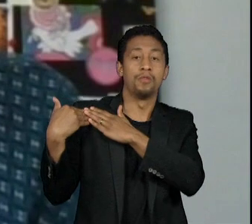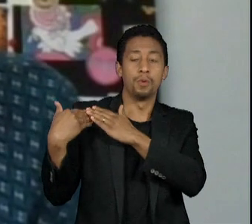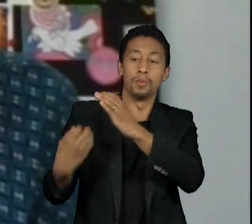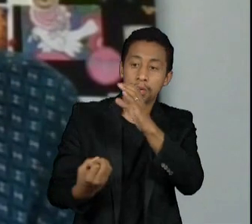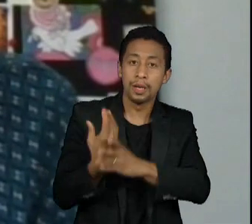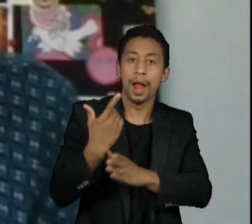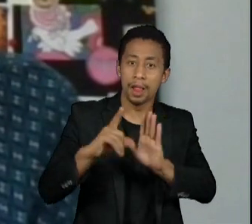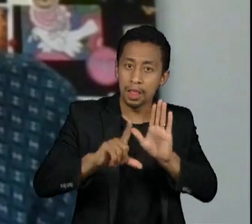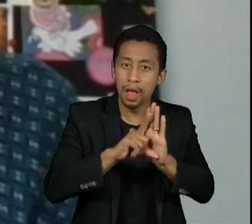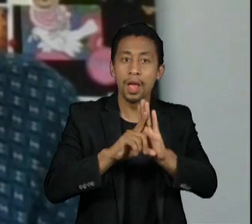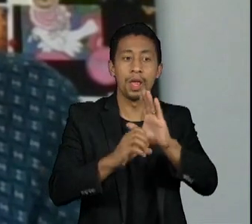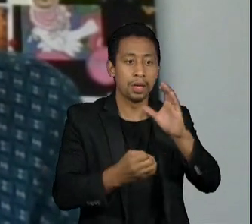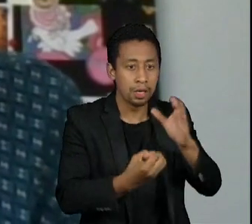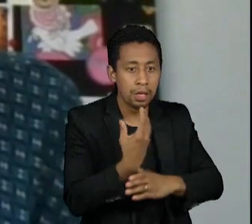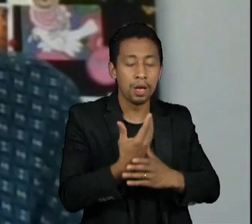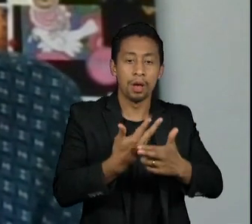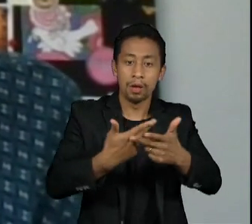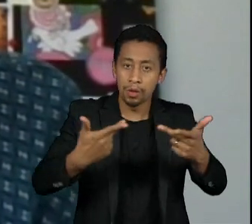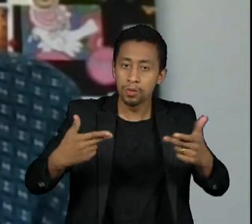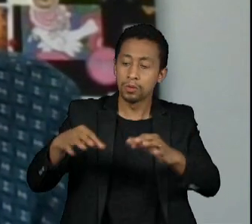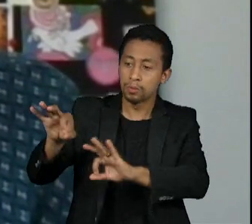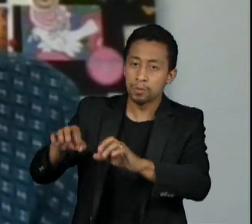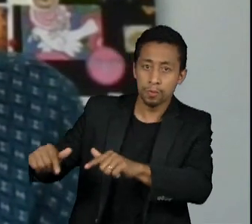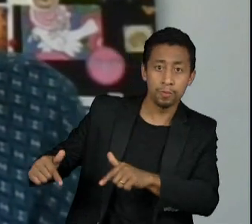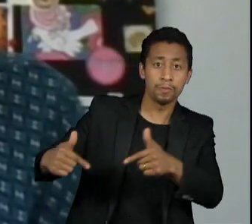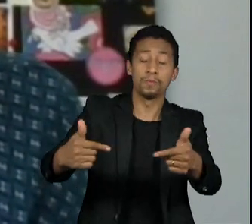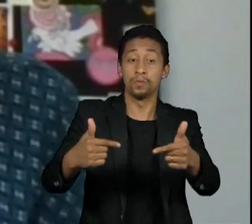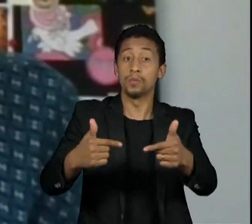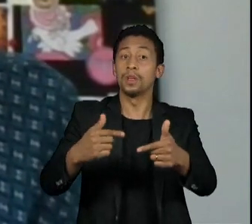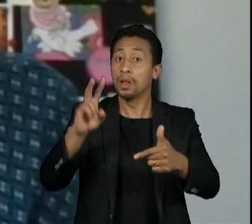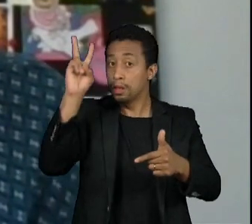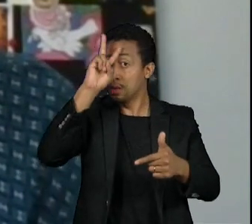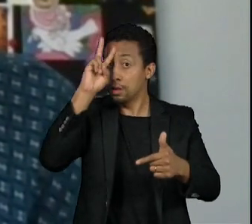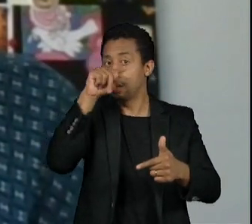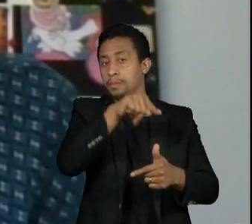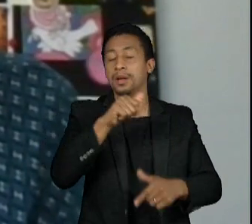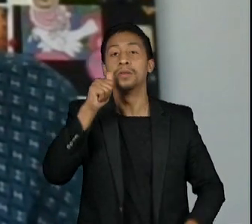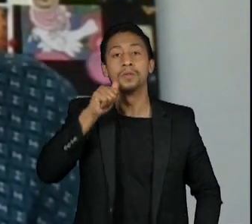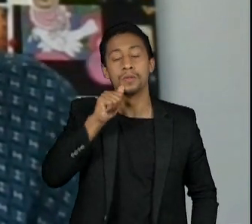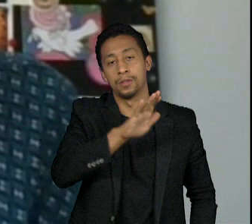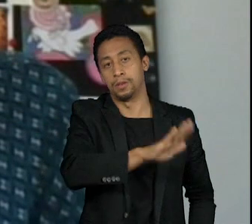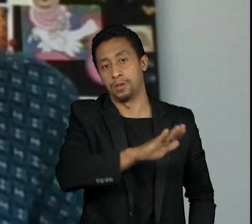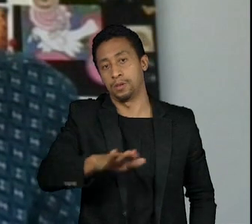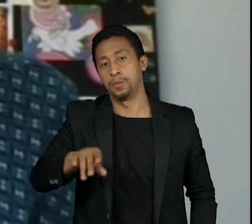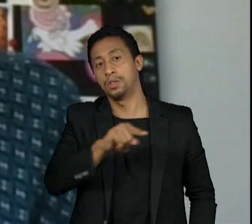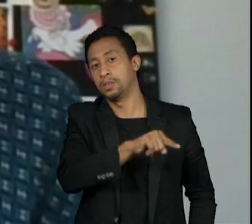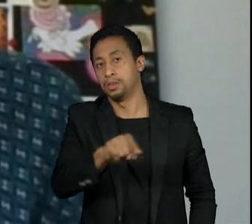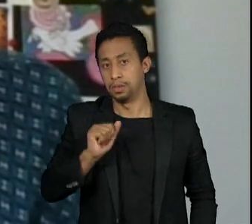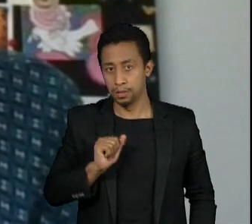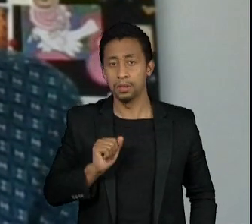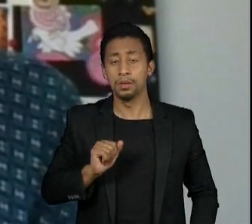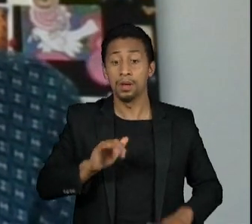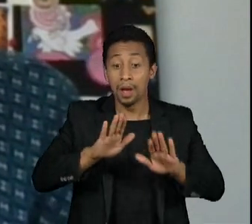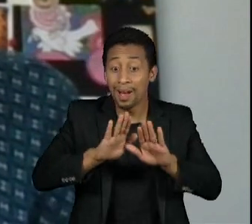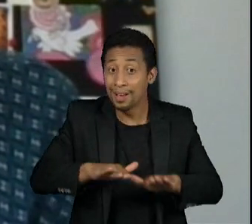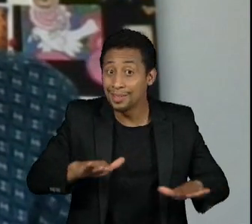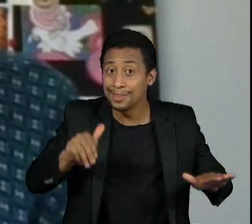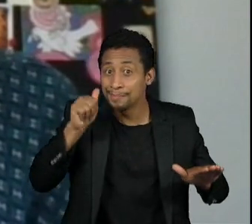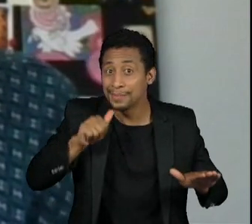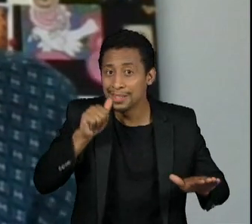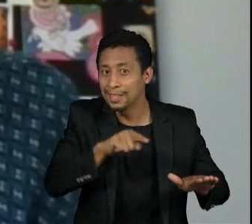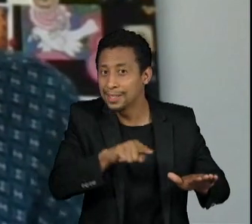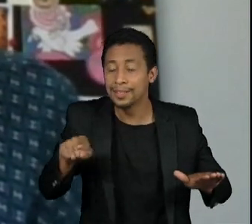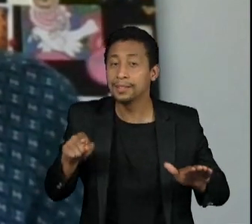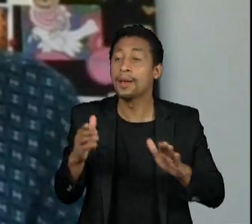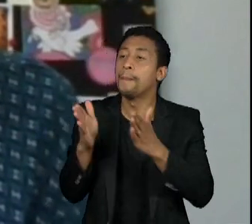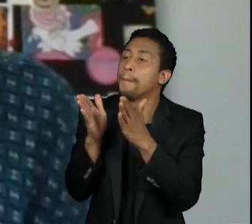das meninas e das mulheres. Então, aqui, se a gente pensar hoje, o que as meninas pedem, como você falou no início do programa, é